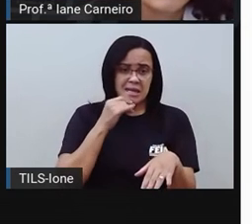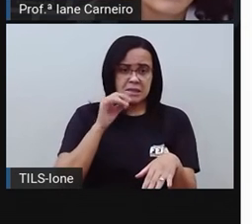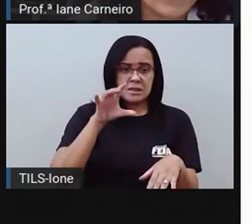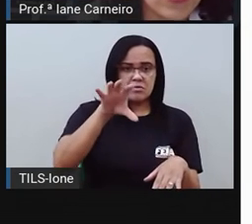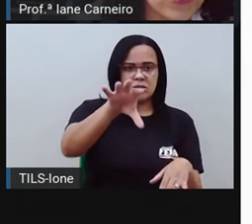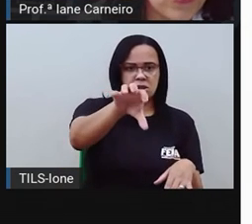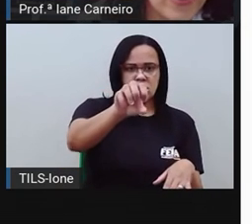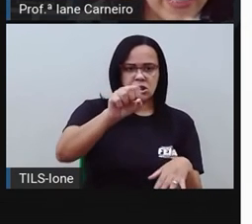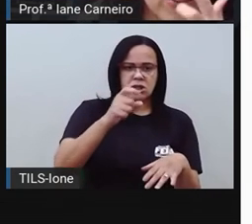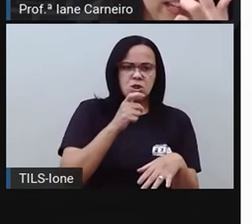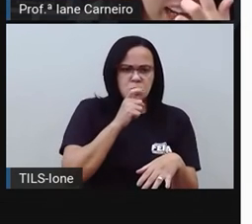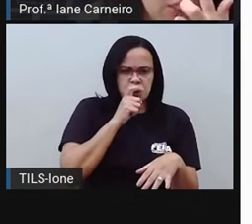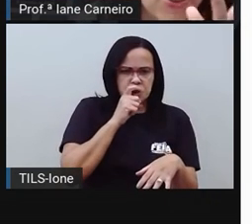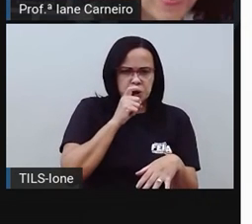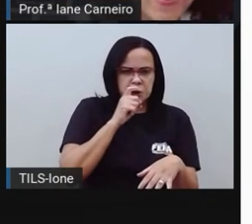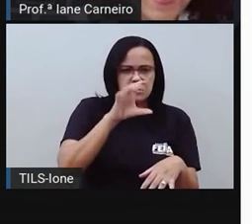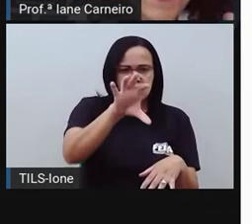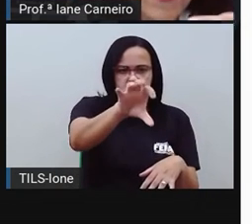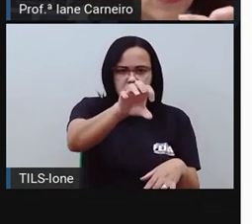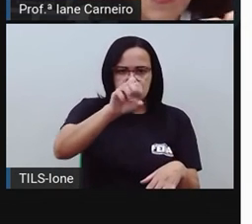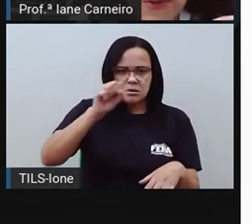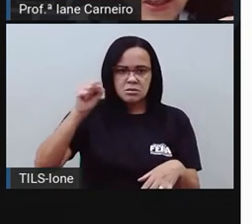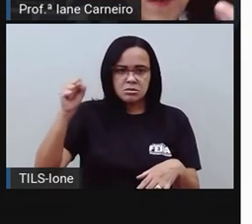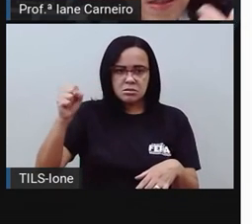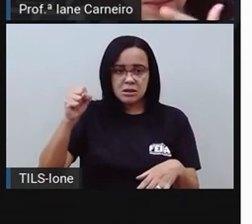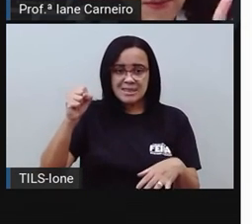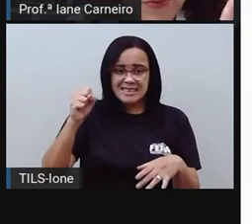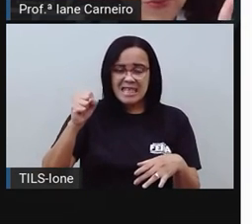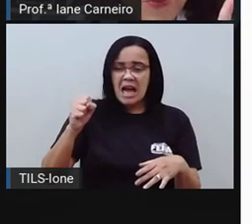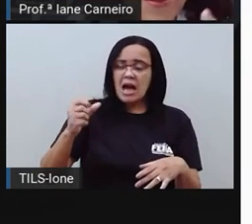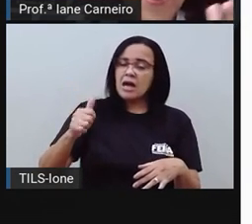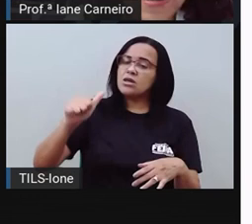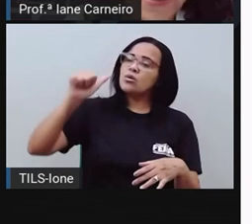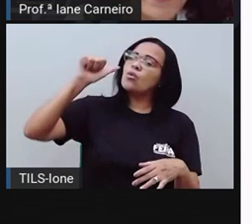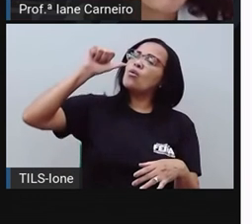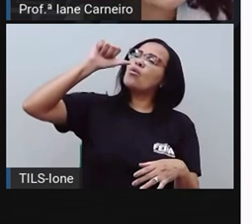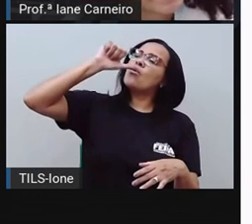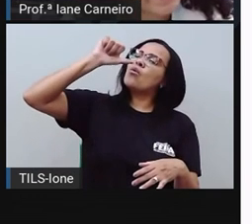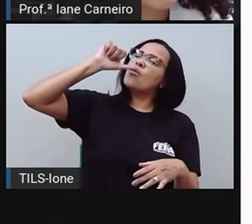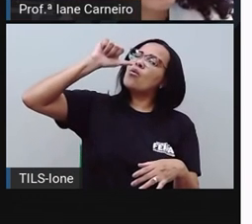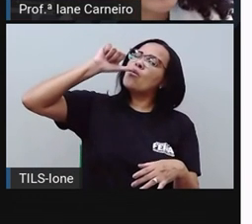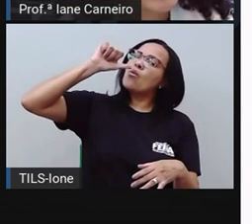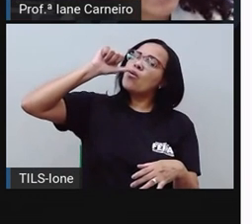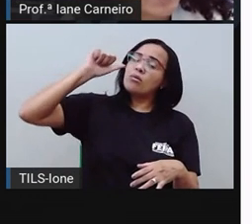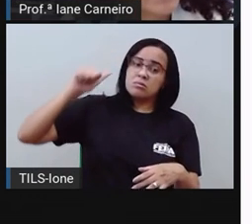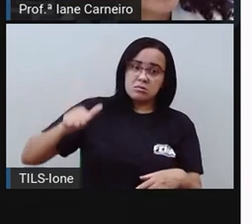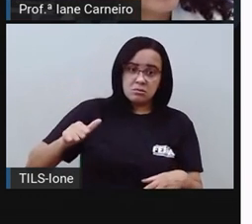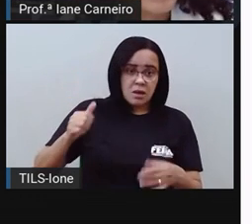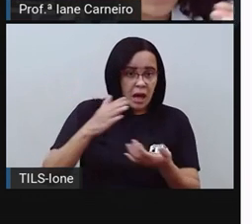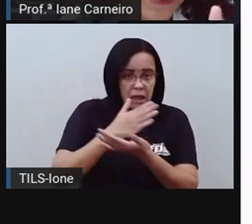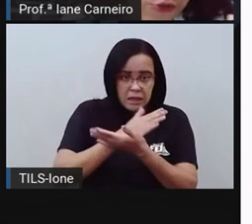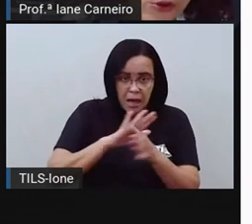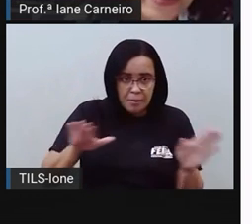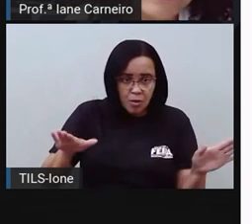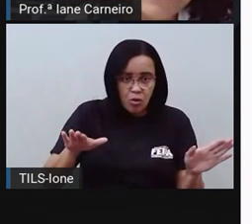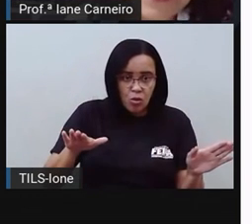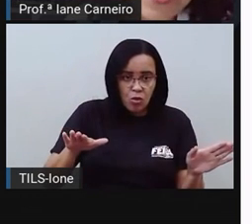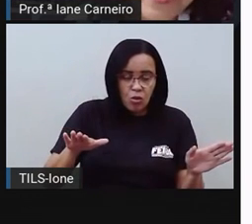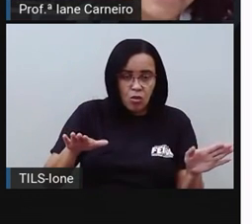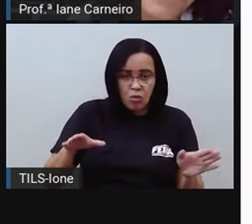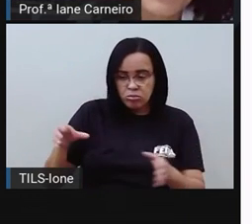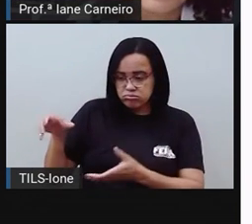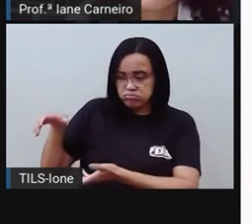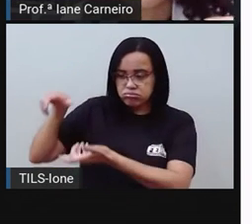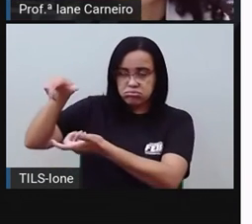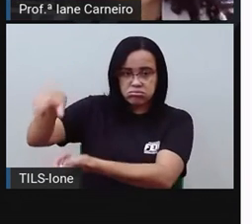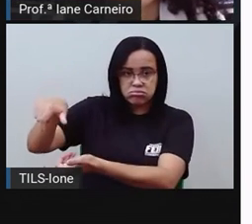tinha o leite na caixinha ainda. Só tinha um pouquinho, você bebeu tudo. Você não vai guardar a caixa vazia lá, hein? Joga a caixa